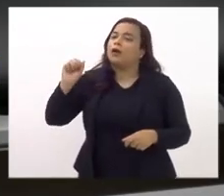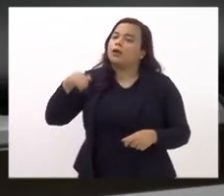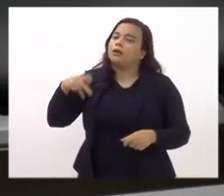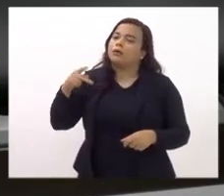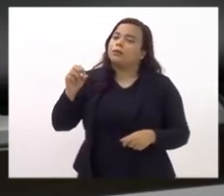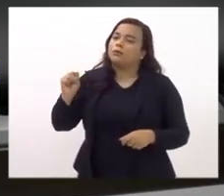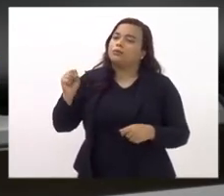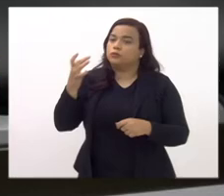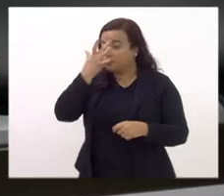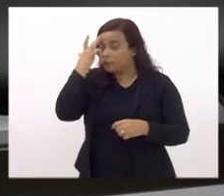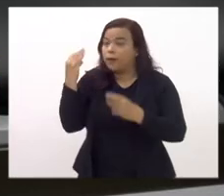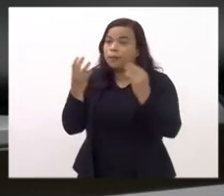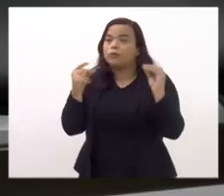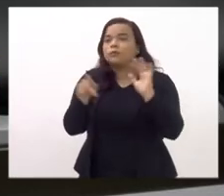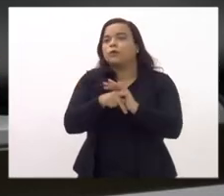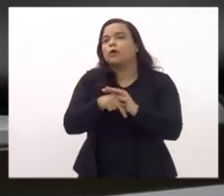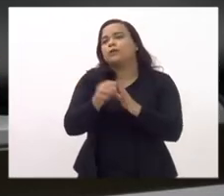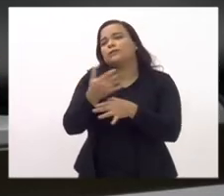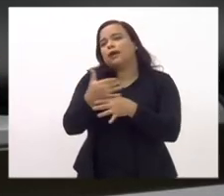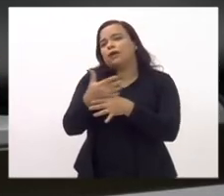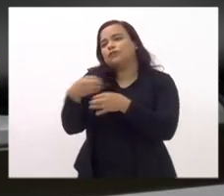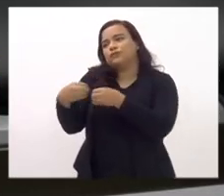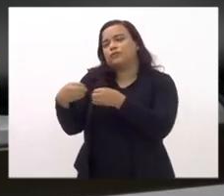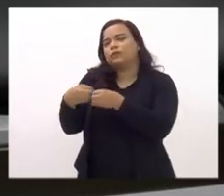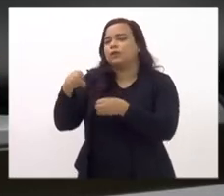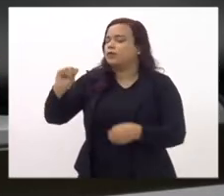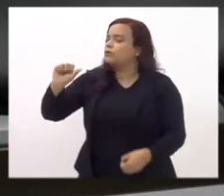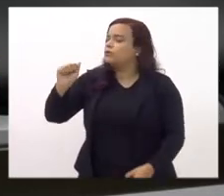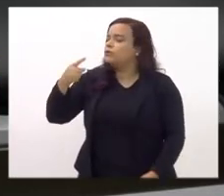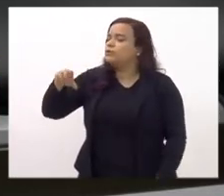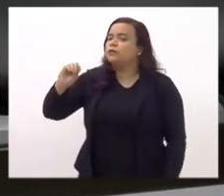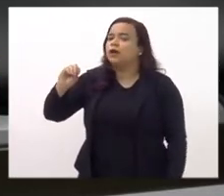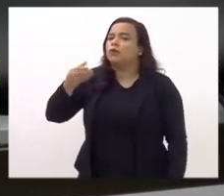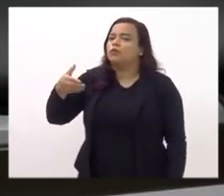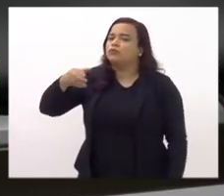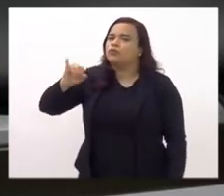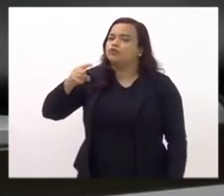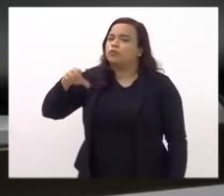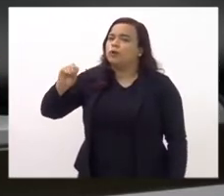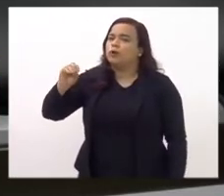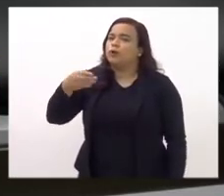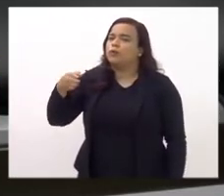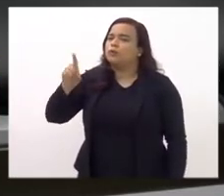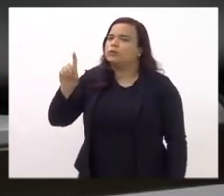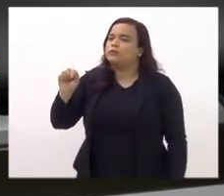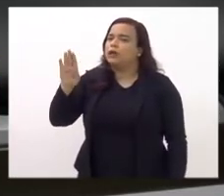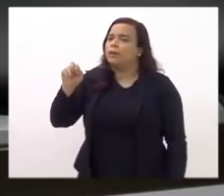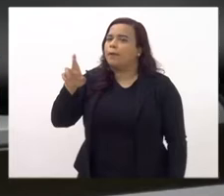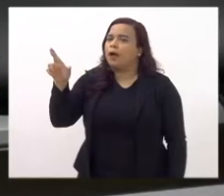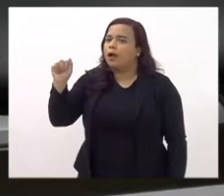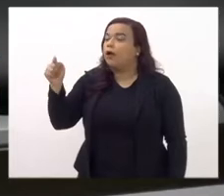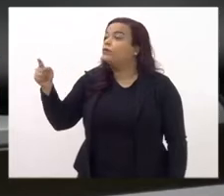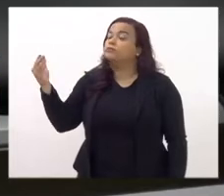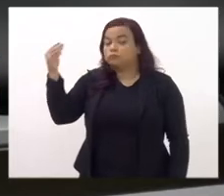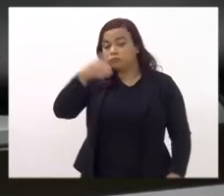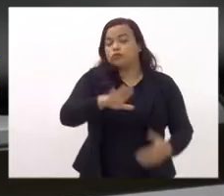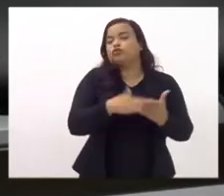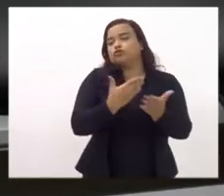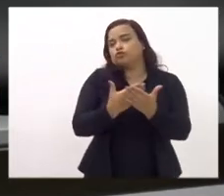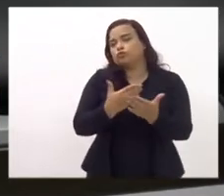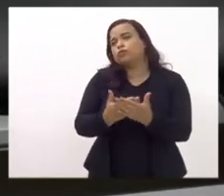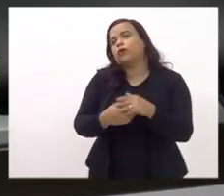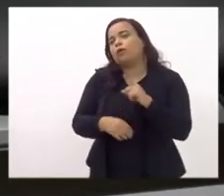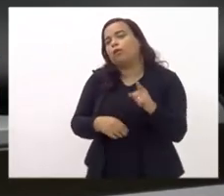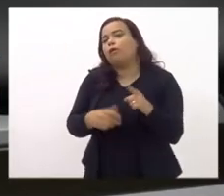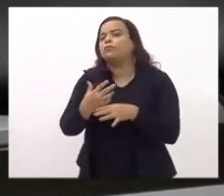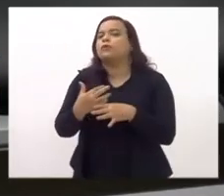São João da Barra, que é uma cidade vizinha a Campos de Goitacazes, vão para o IF, vão para a FAITEC estudar. E bem particularmente, né,